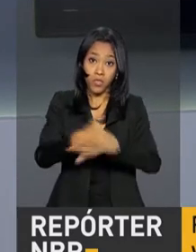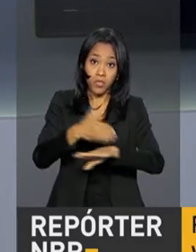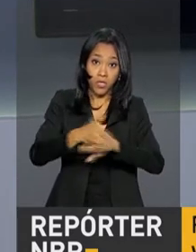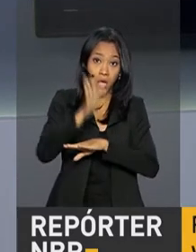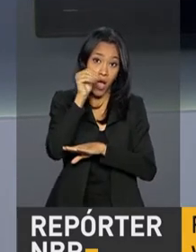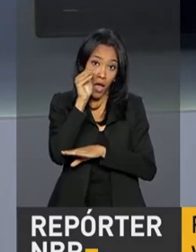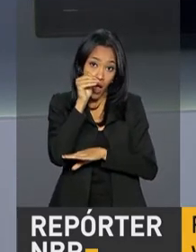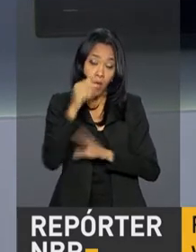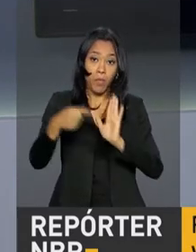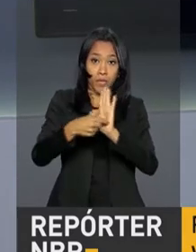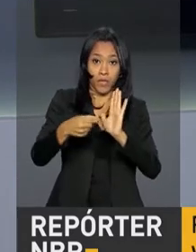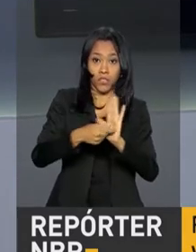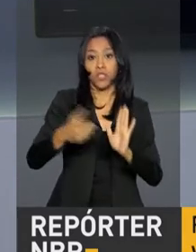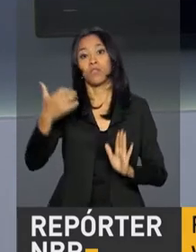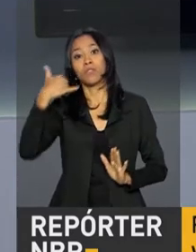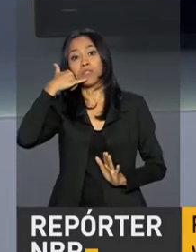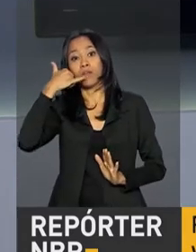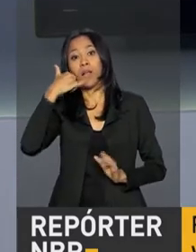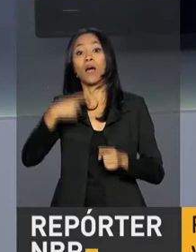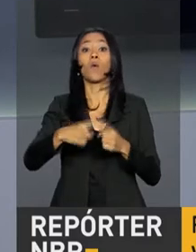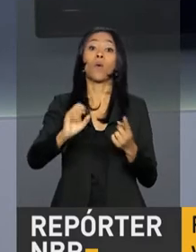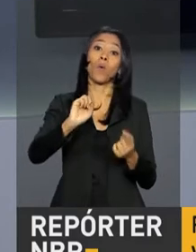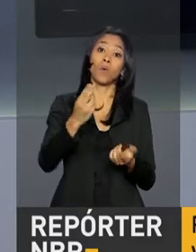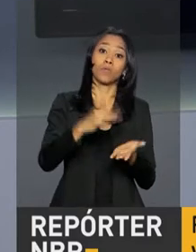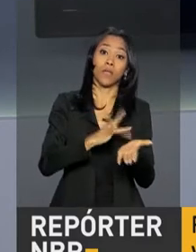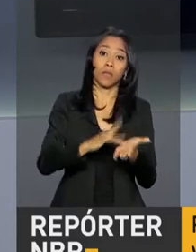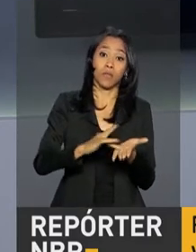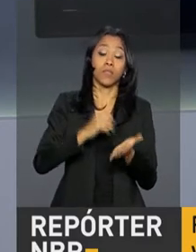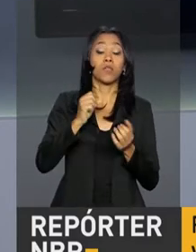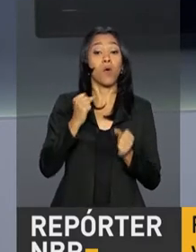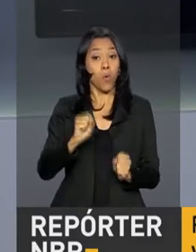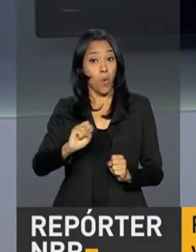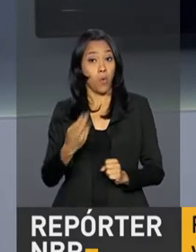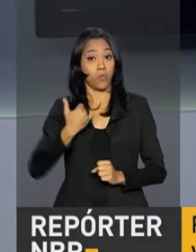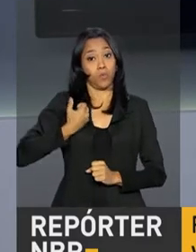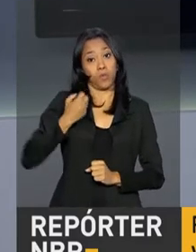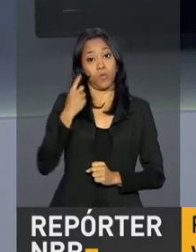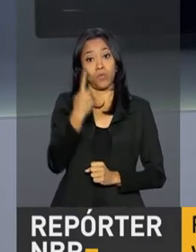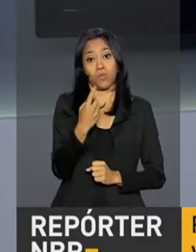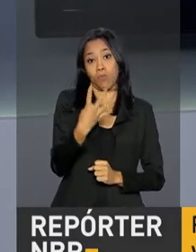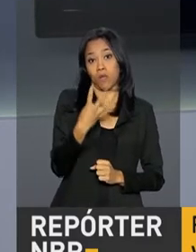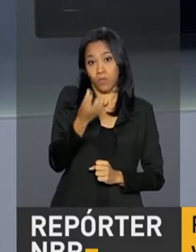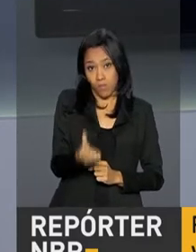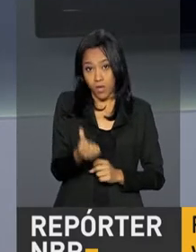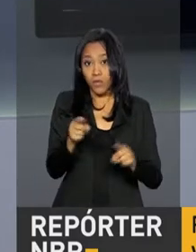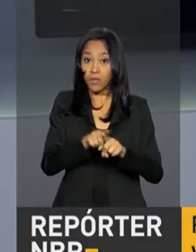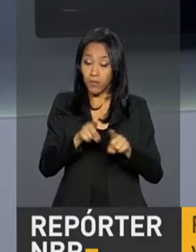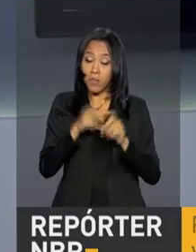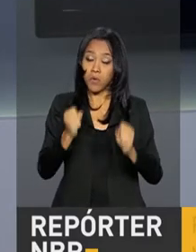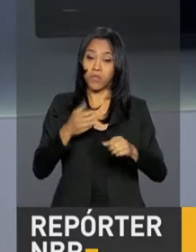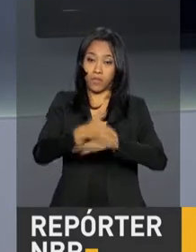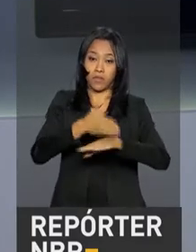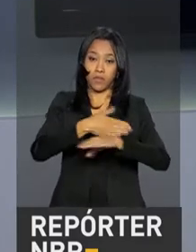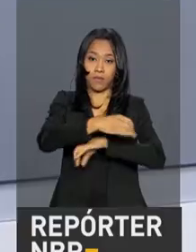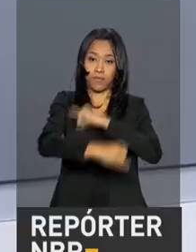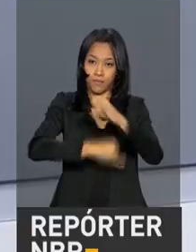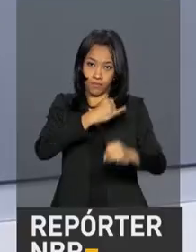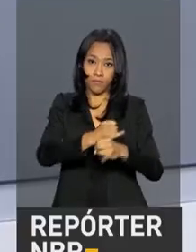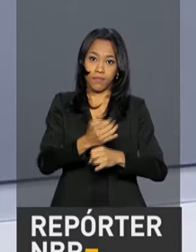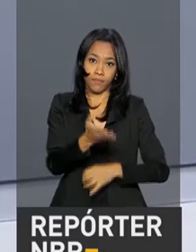e tablets receitafone no 146 e no endereço da receita federal na internet